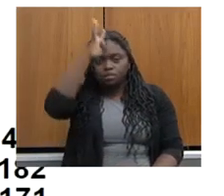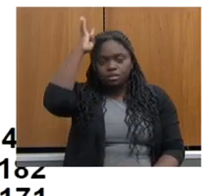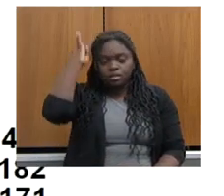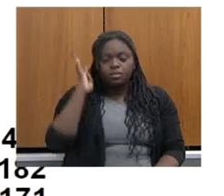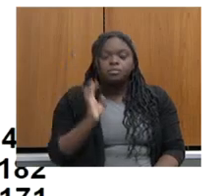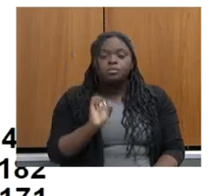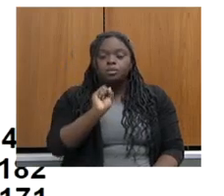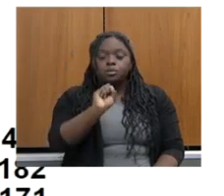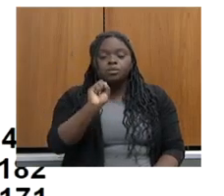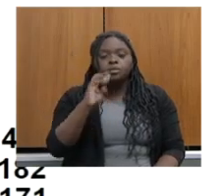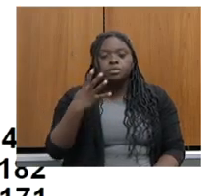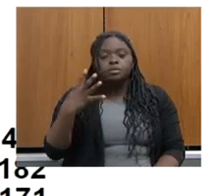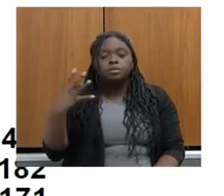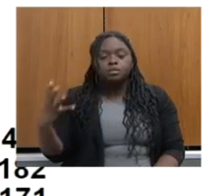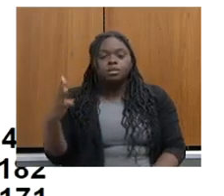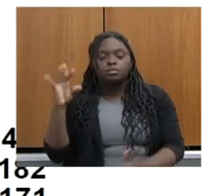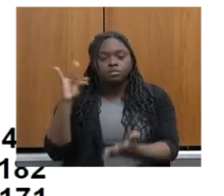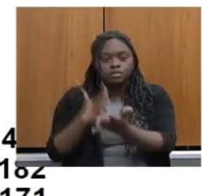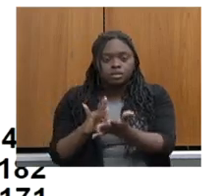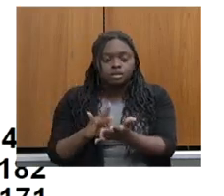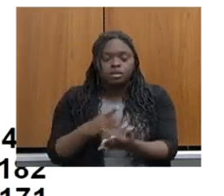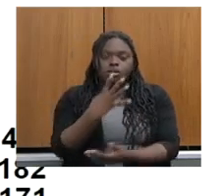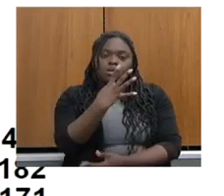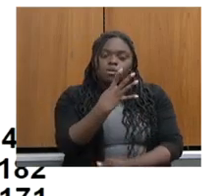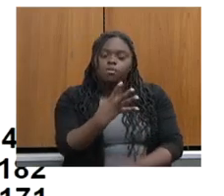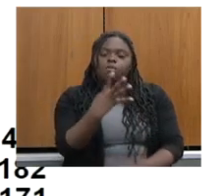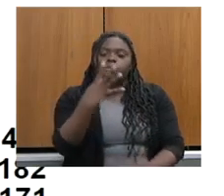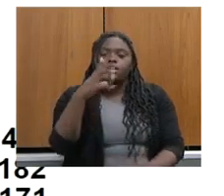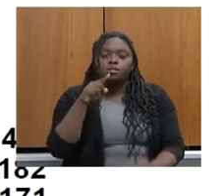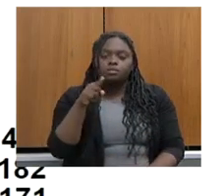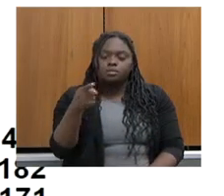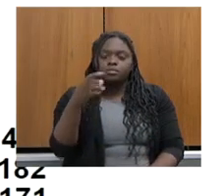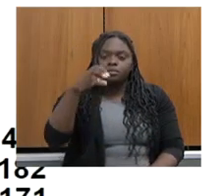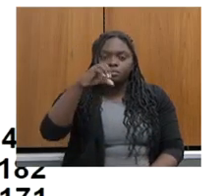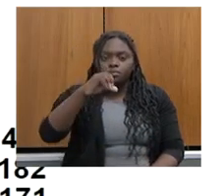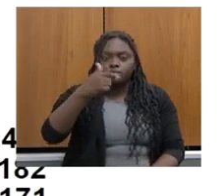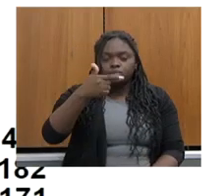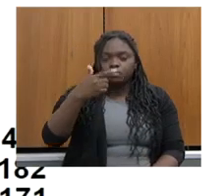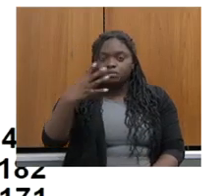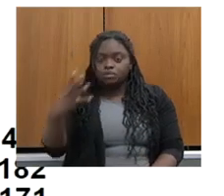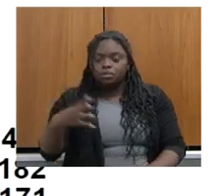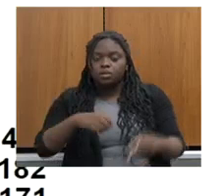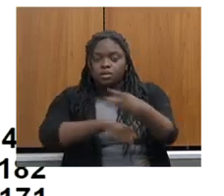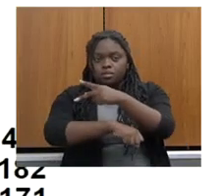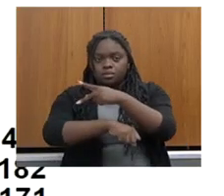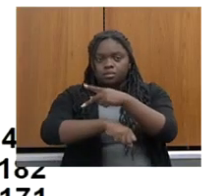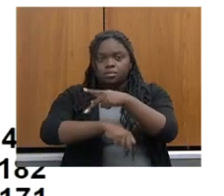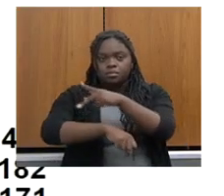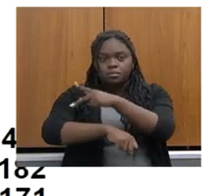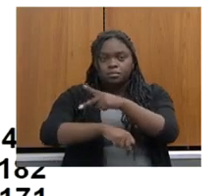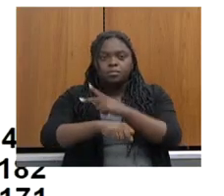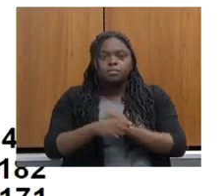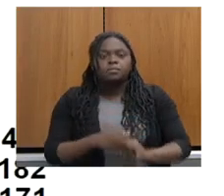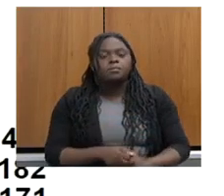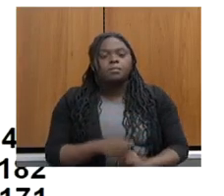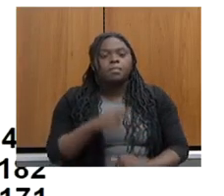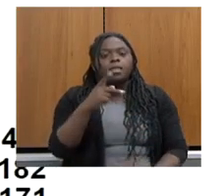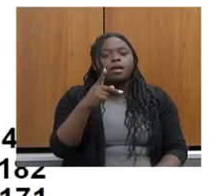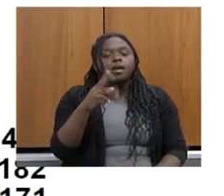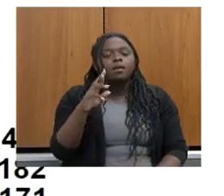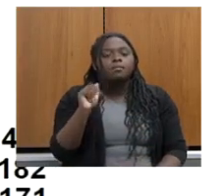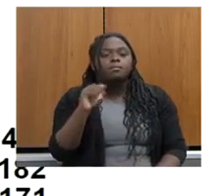oficiais 4.924 praças entre os oficiais podemos aqui detalhar que do que o